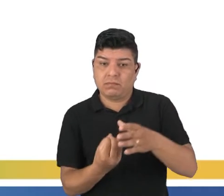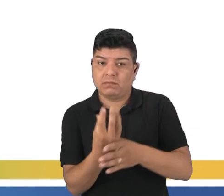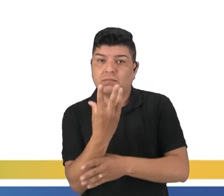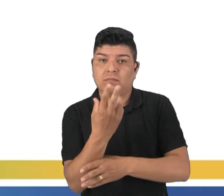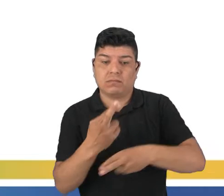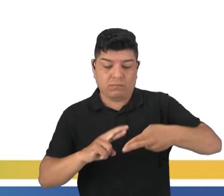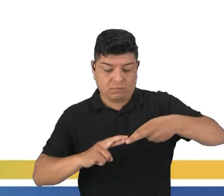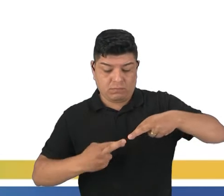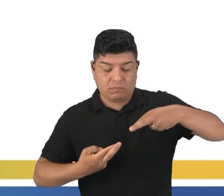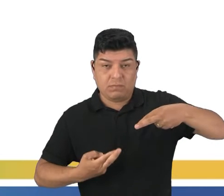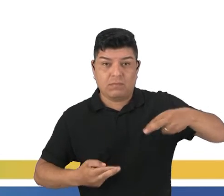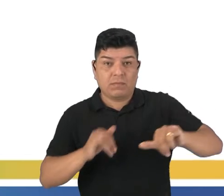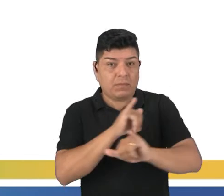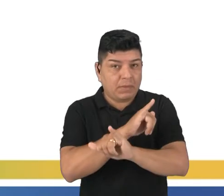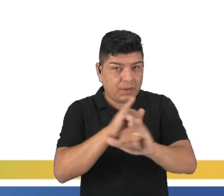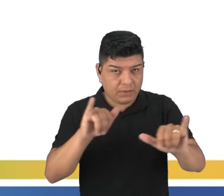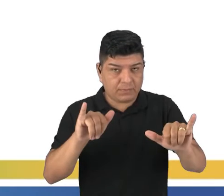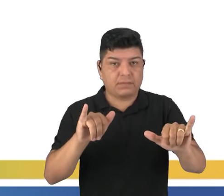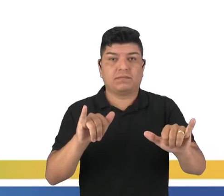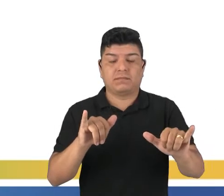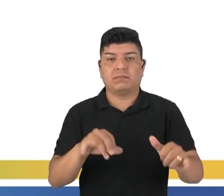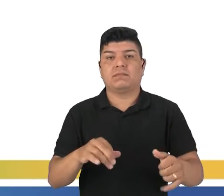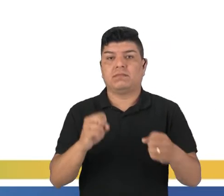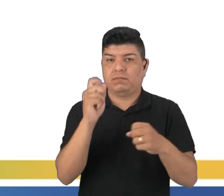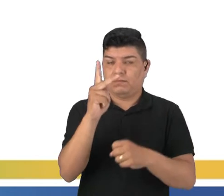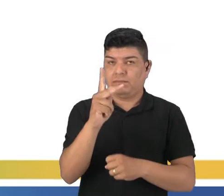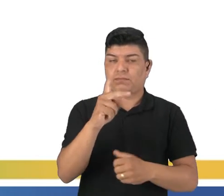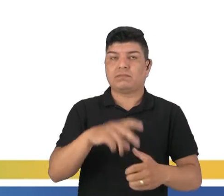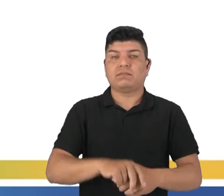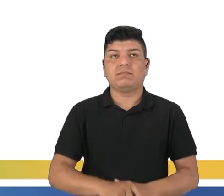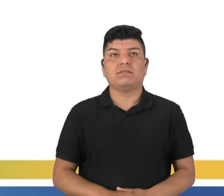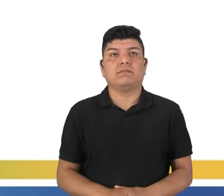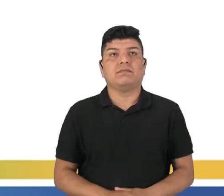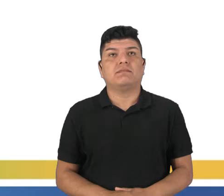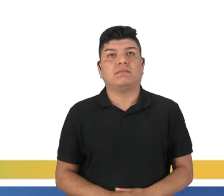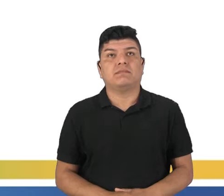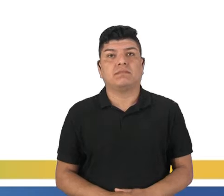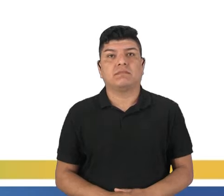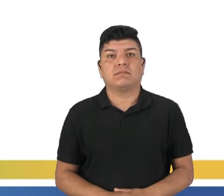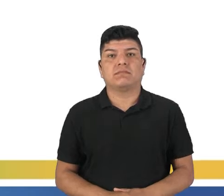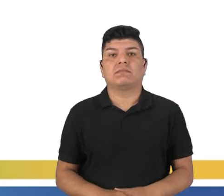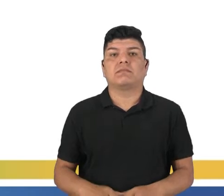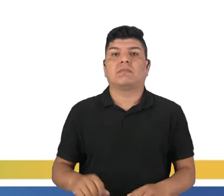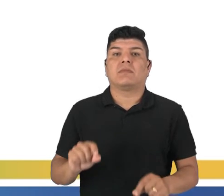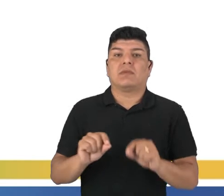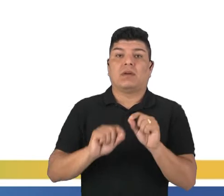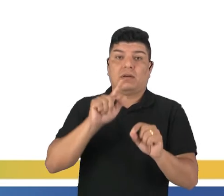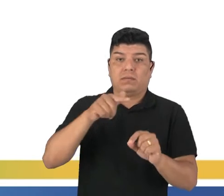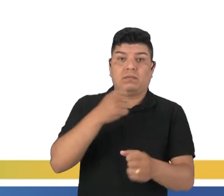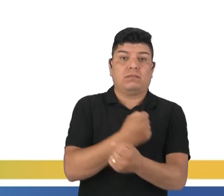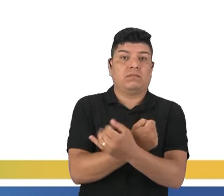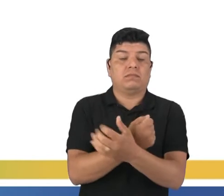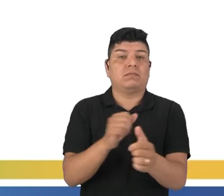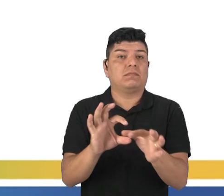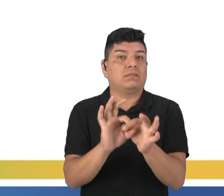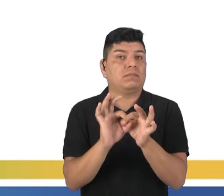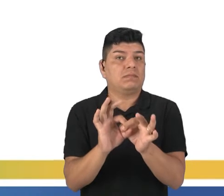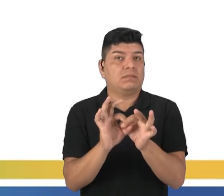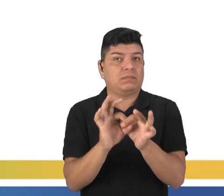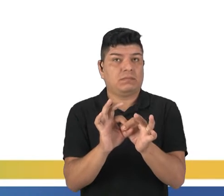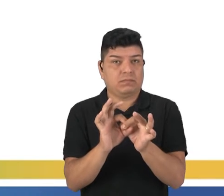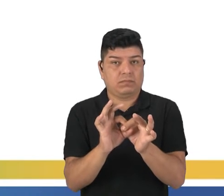o RNA mensageiro, ok? A enzima polimerase do RNA se liga a uma